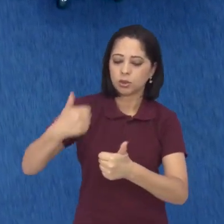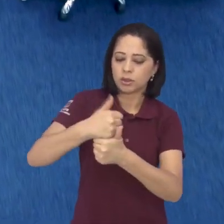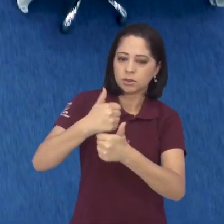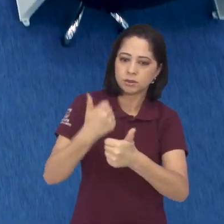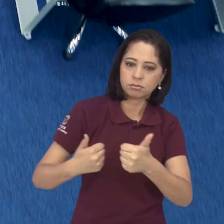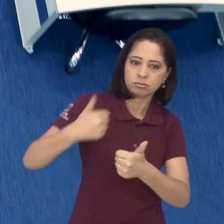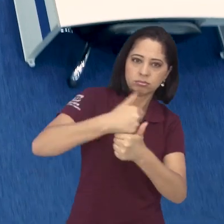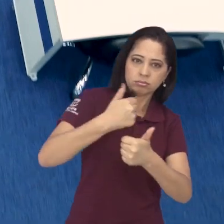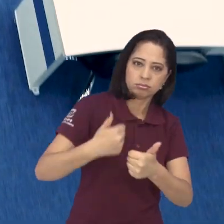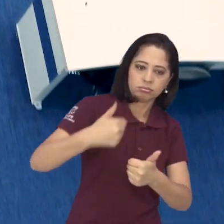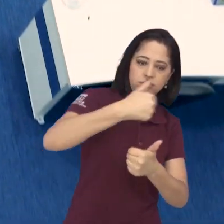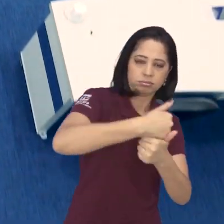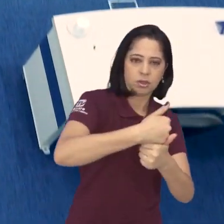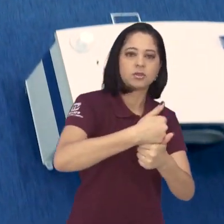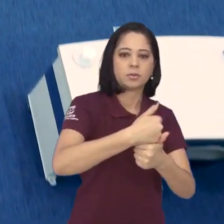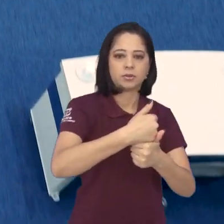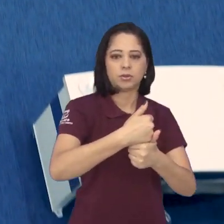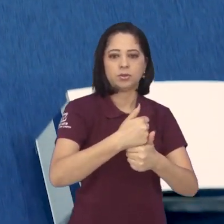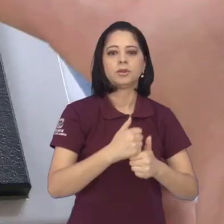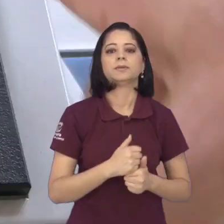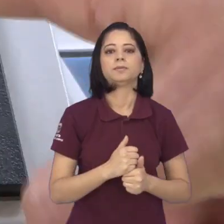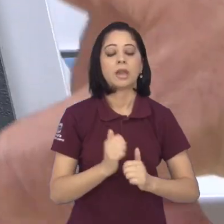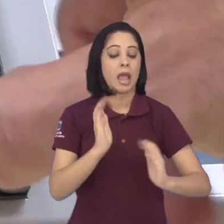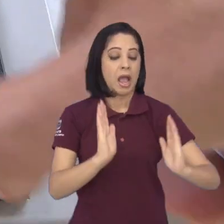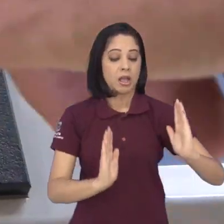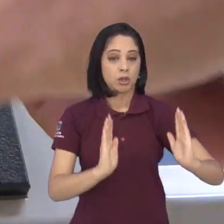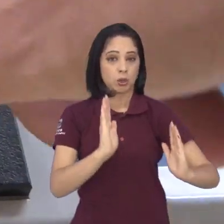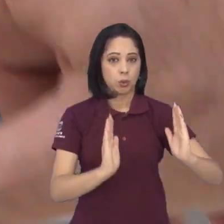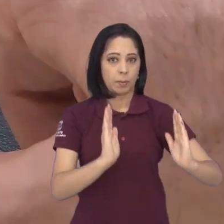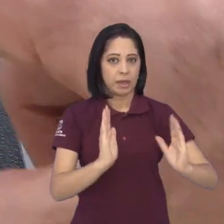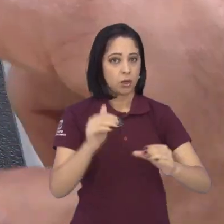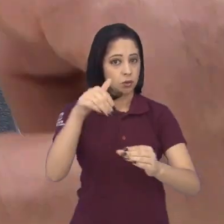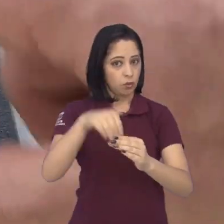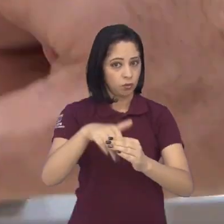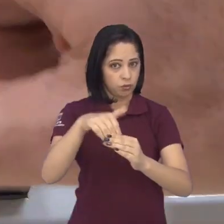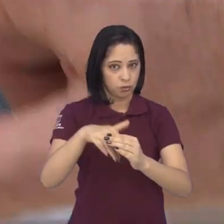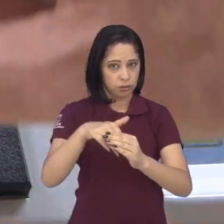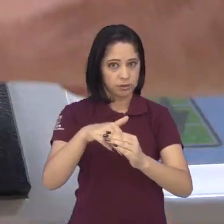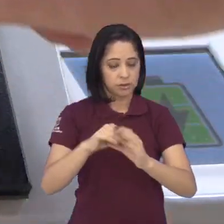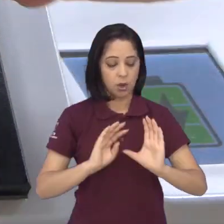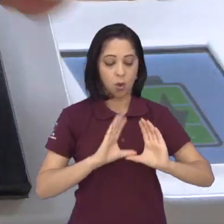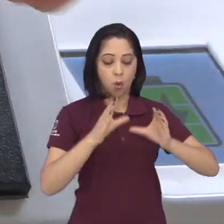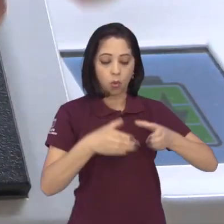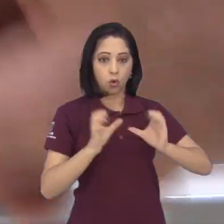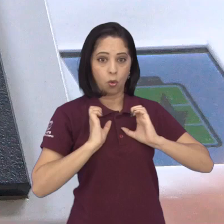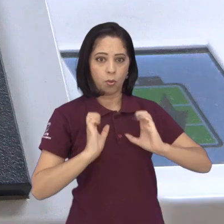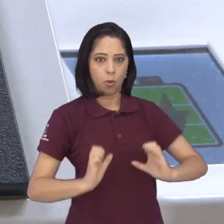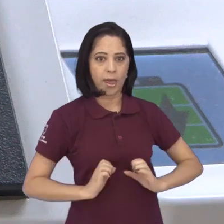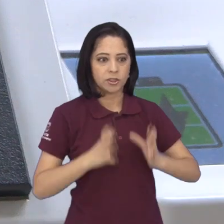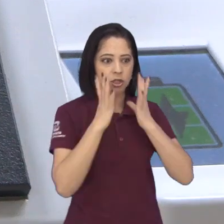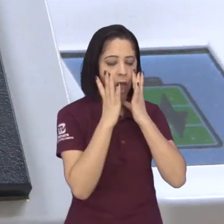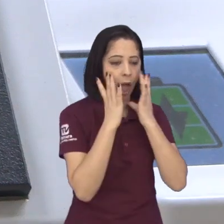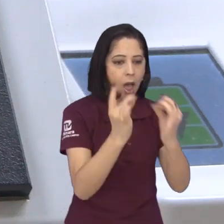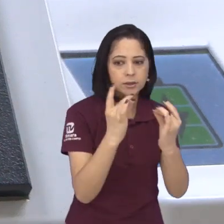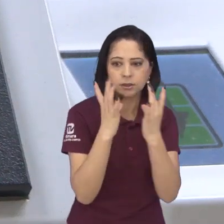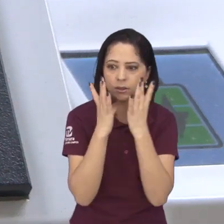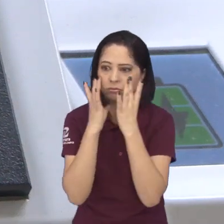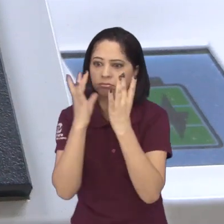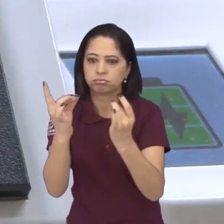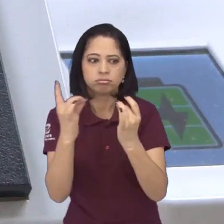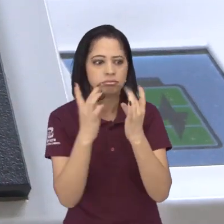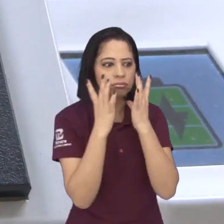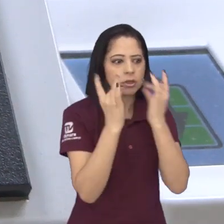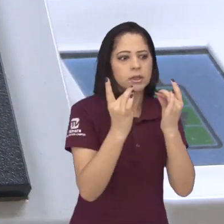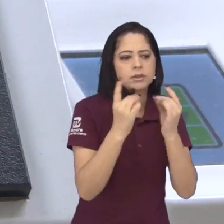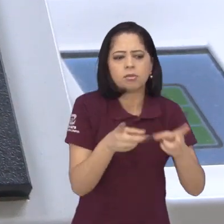partidos políticos ou blocos parlamentares. Durante o período eleitoral, os integrantes da comissão seguem atentos